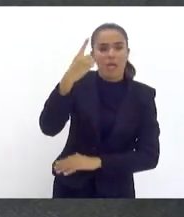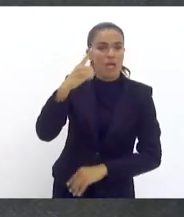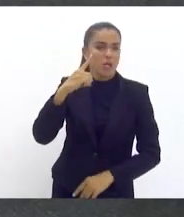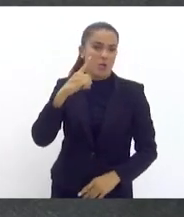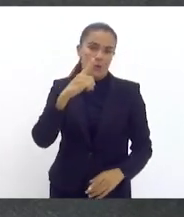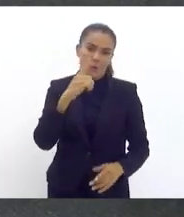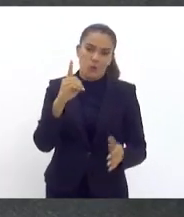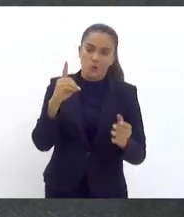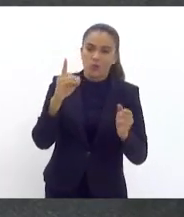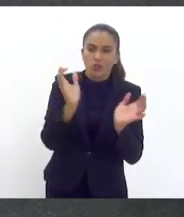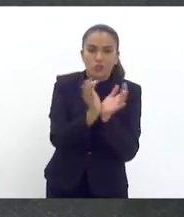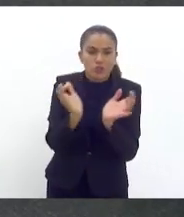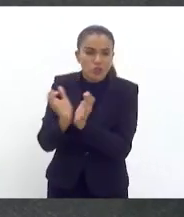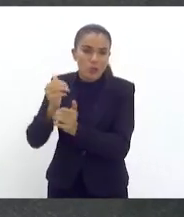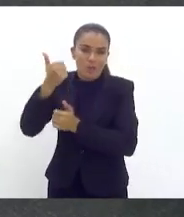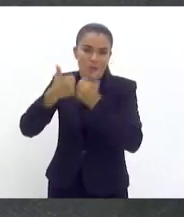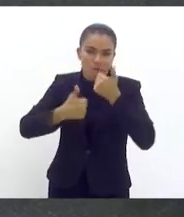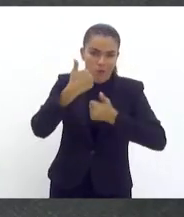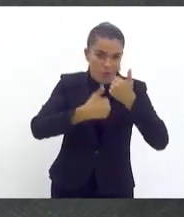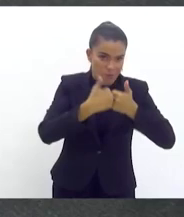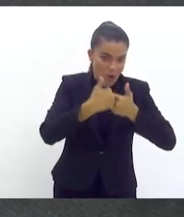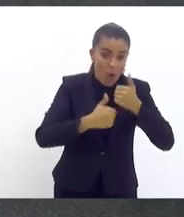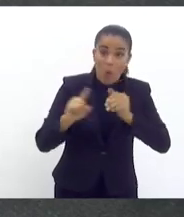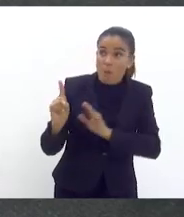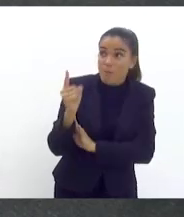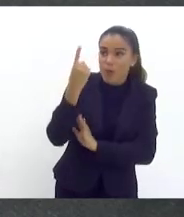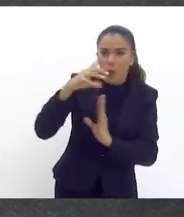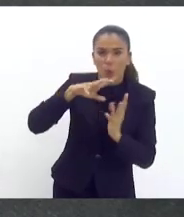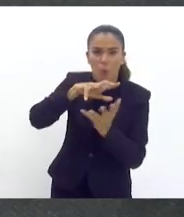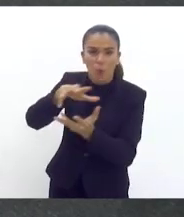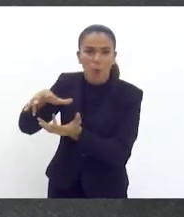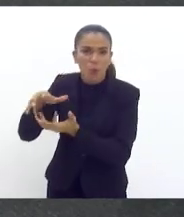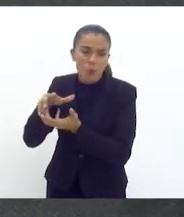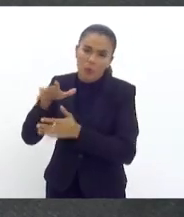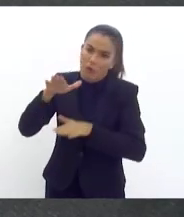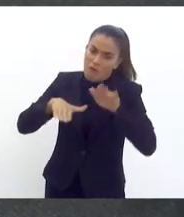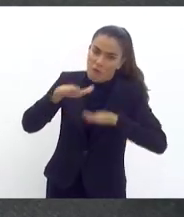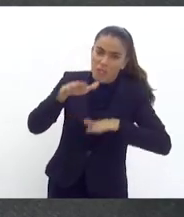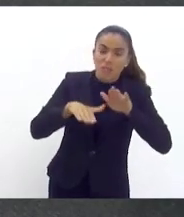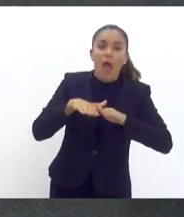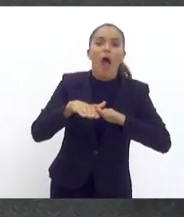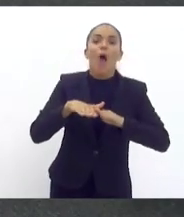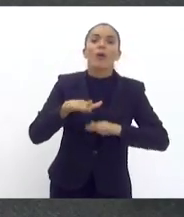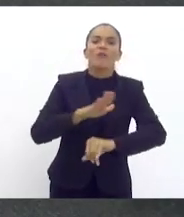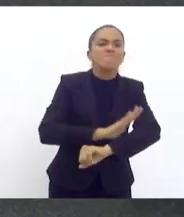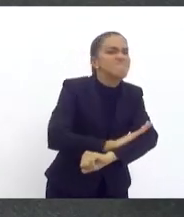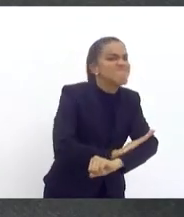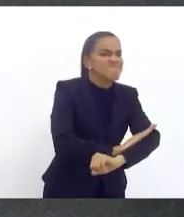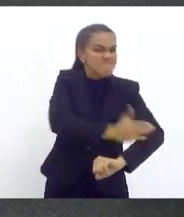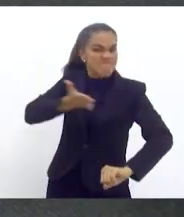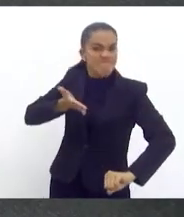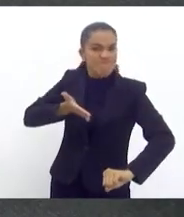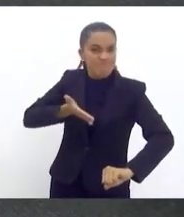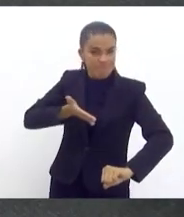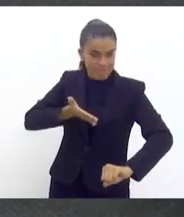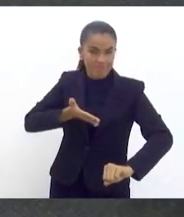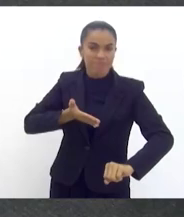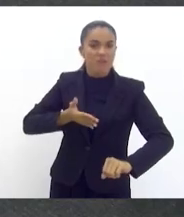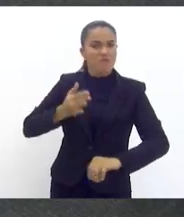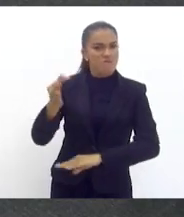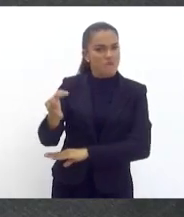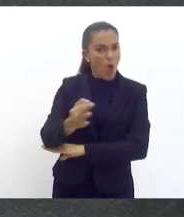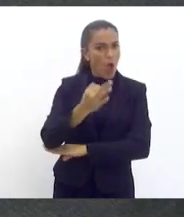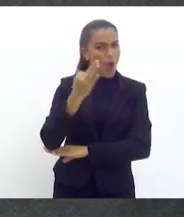Brasil, talvez um dos primeiros times no mundo, a combater o racismo de forma